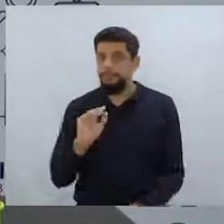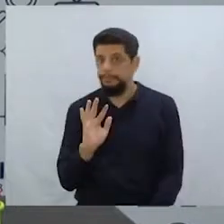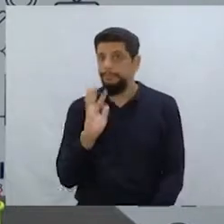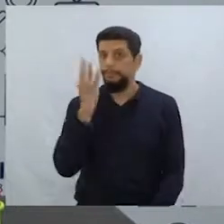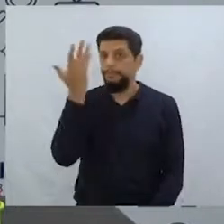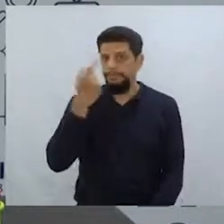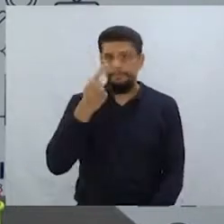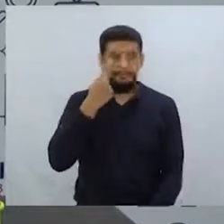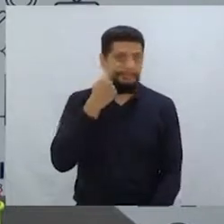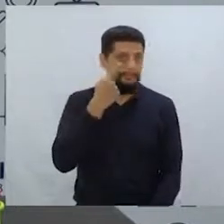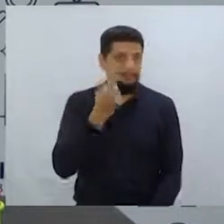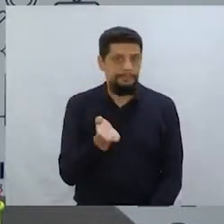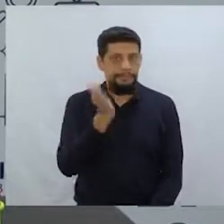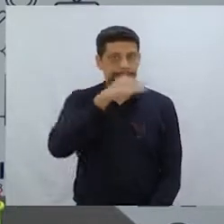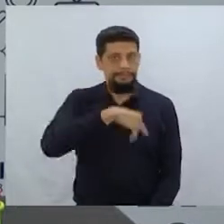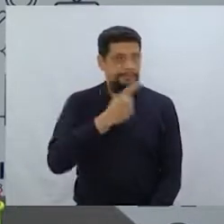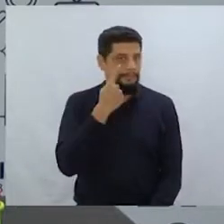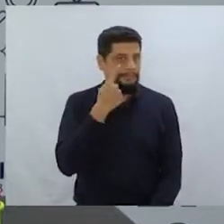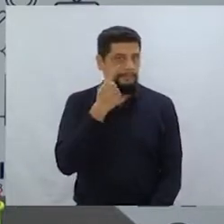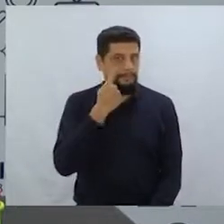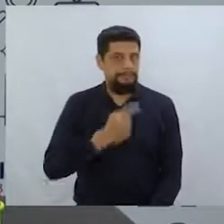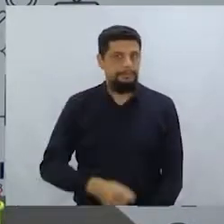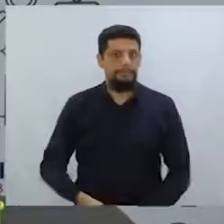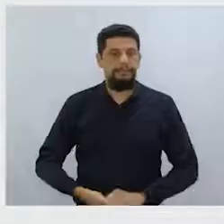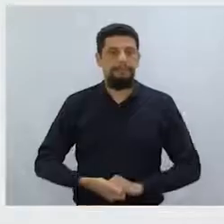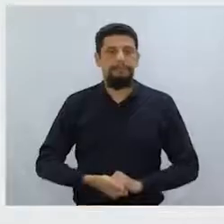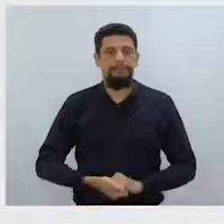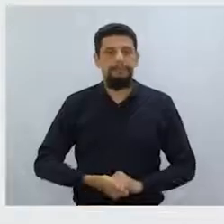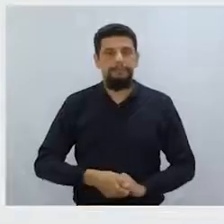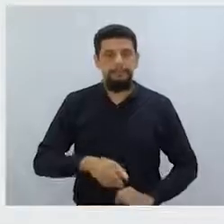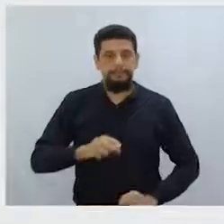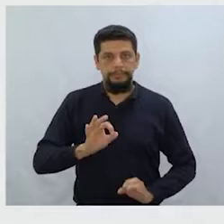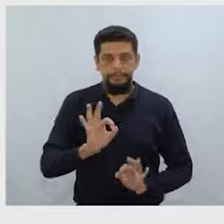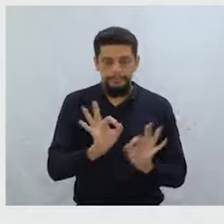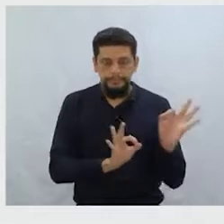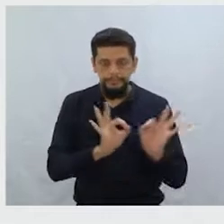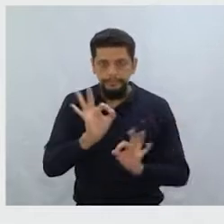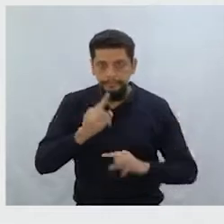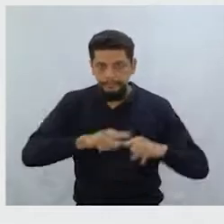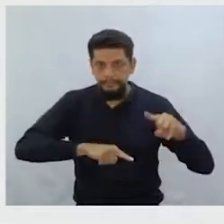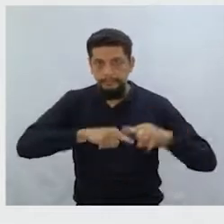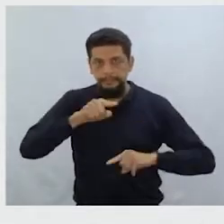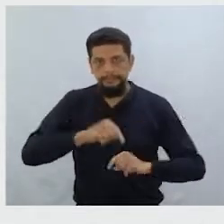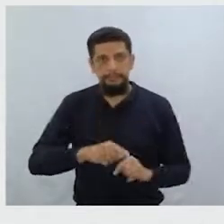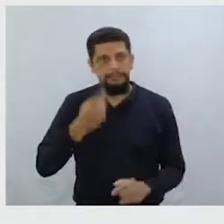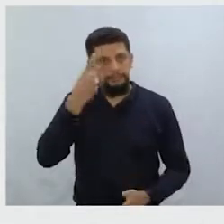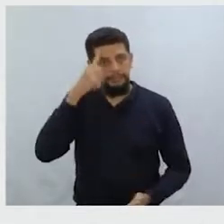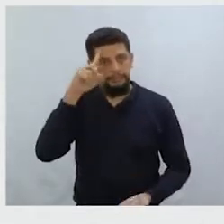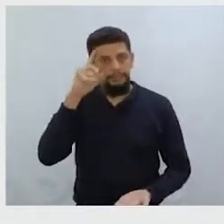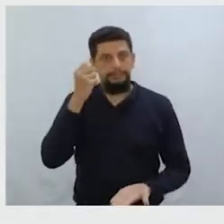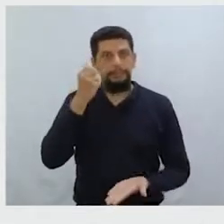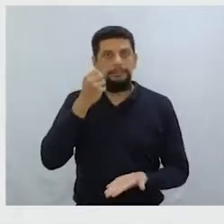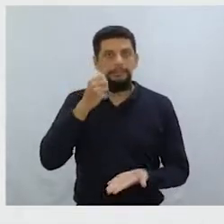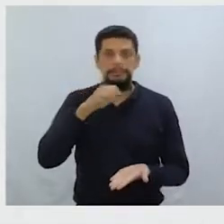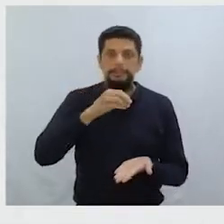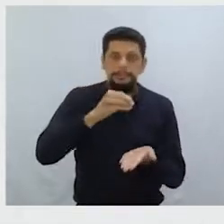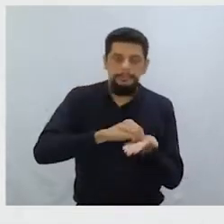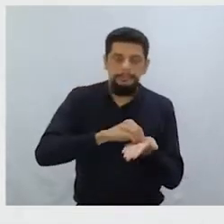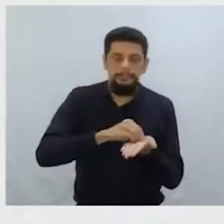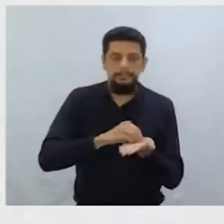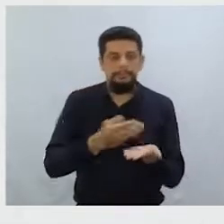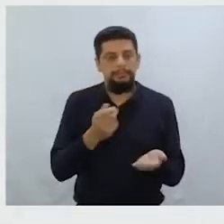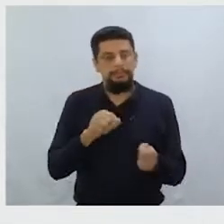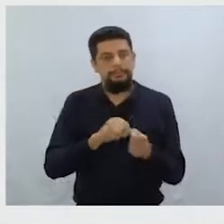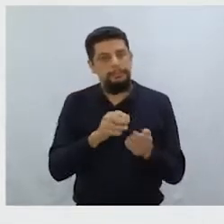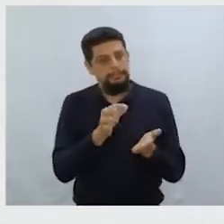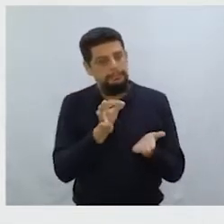vai acontecer. Vamos ver? Vejam aí na tela de vocês. Vamos organizar os nossos materiais e a data.